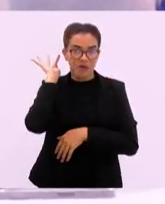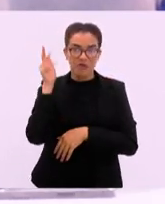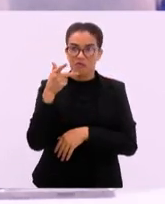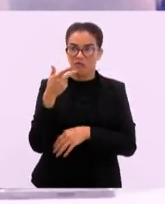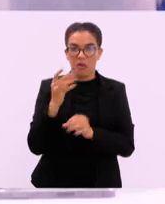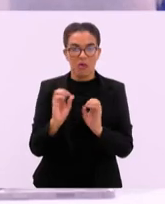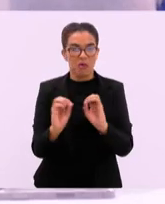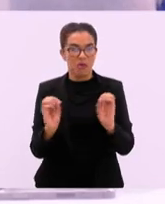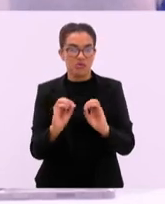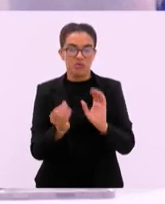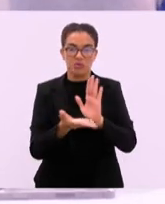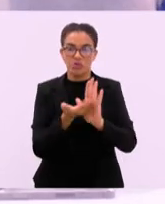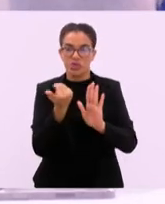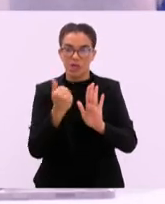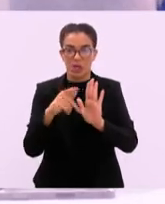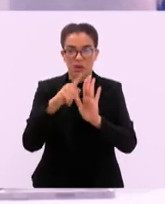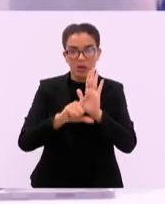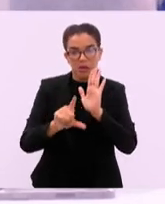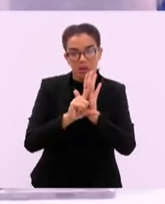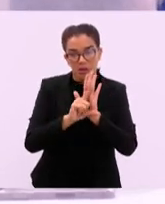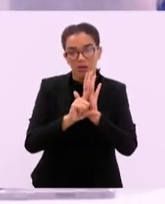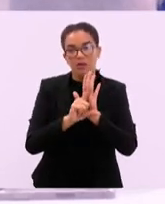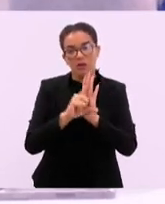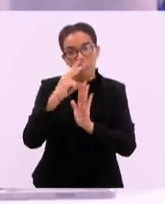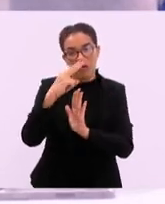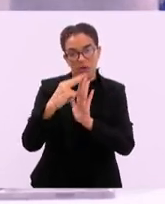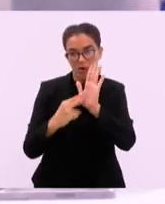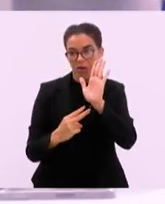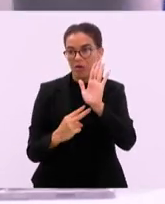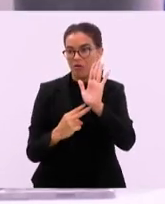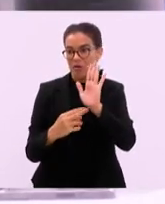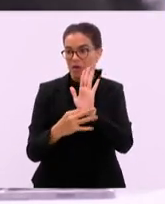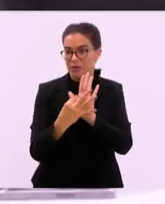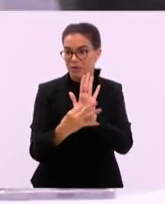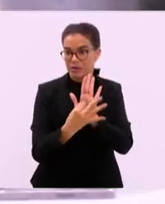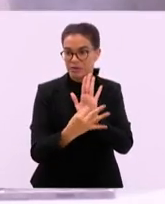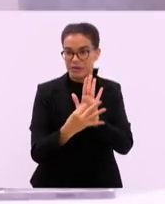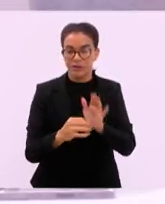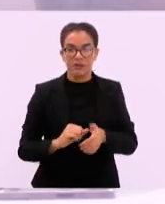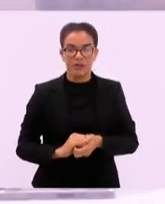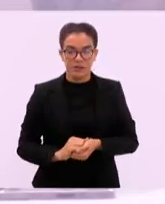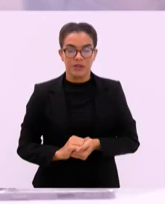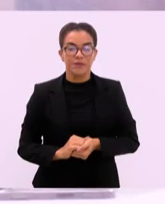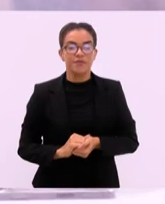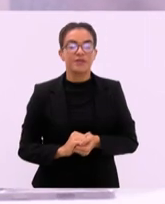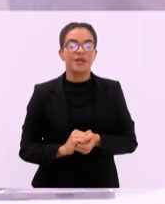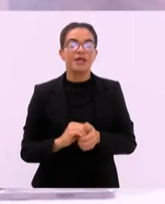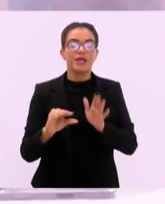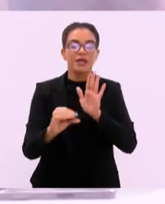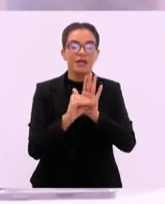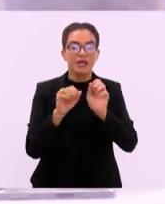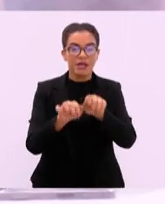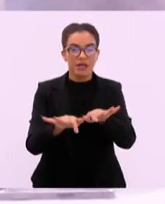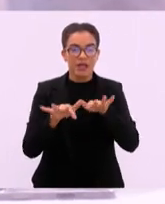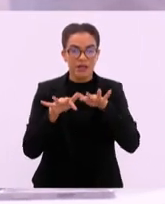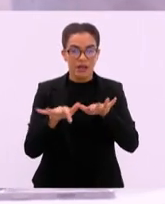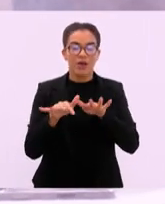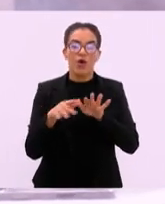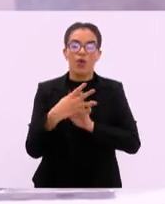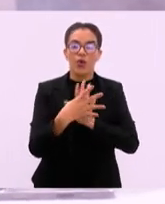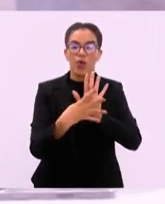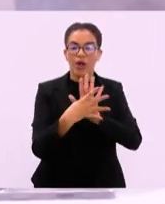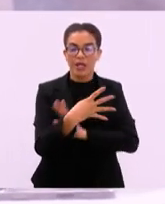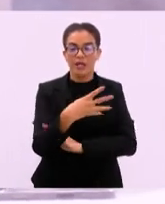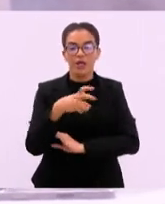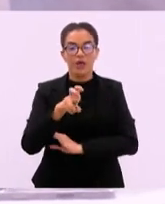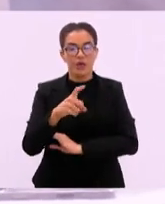sobre retirar os projetos, então vou passar a ler todos os pareceres. Emendas ao plenário do projeto de lei 4163